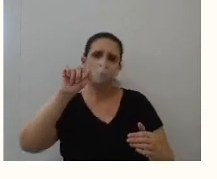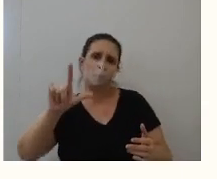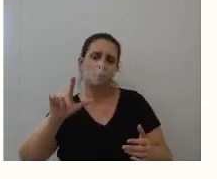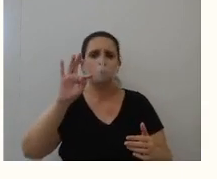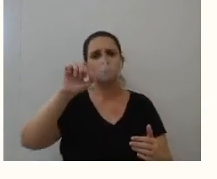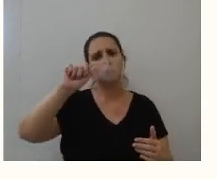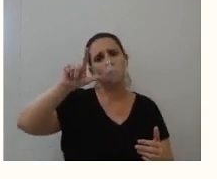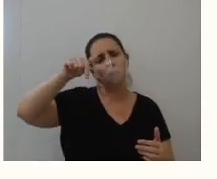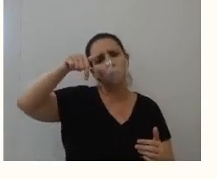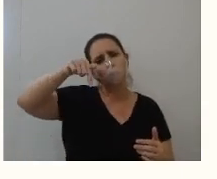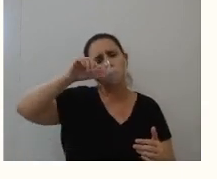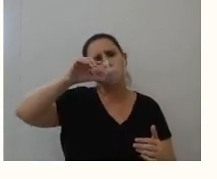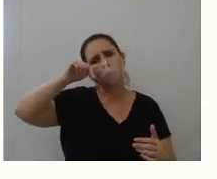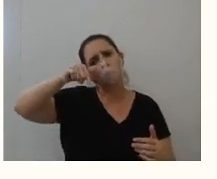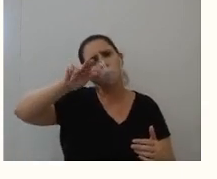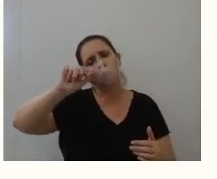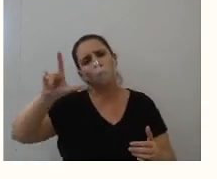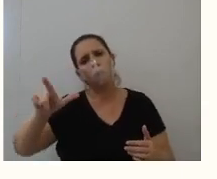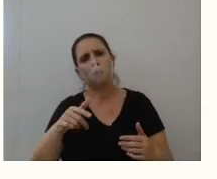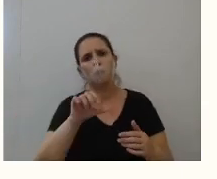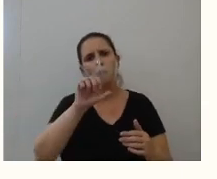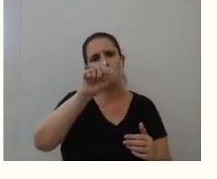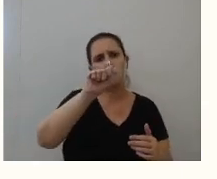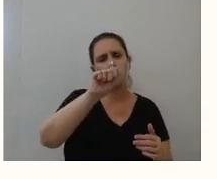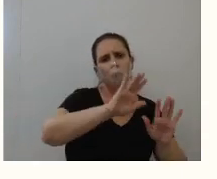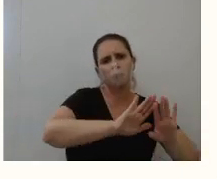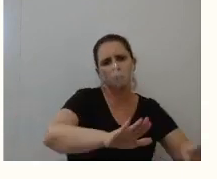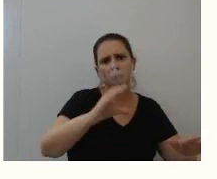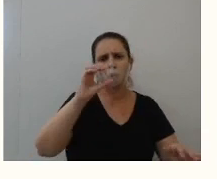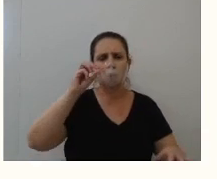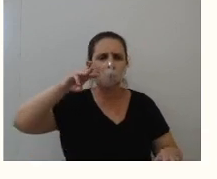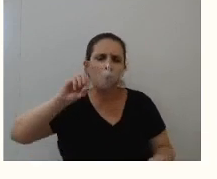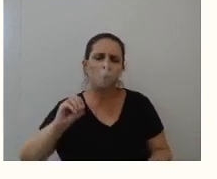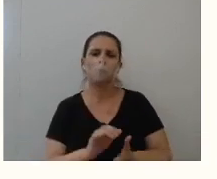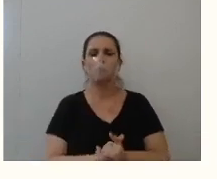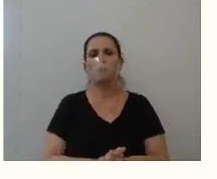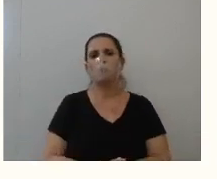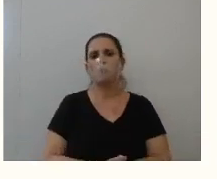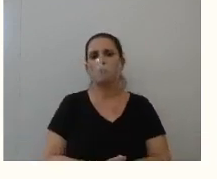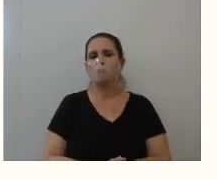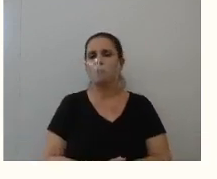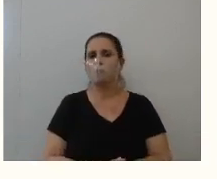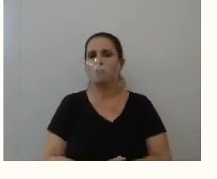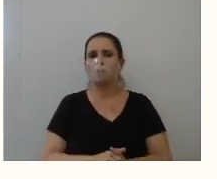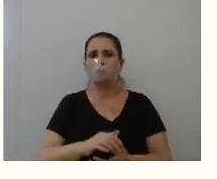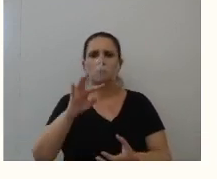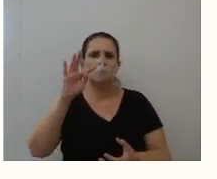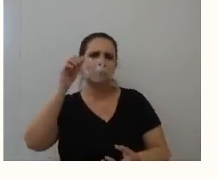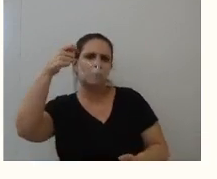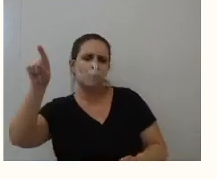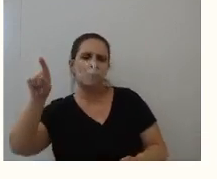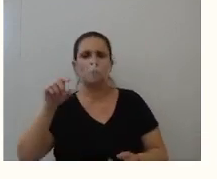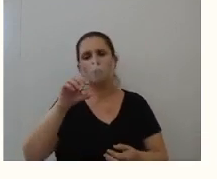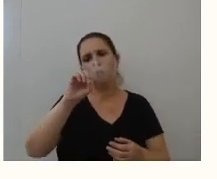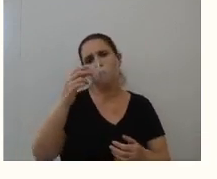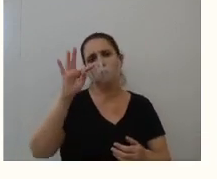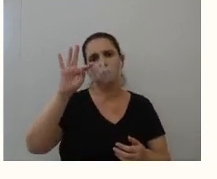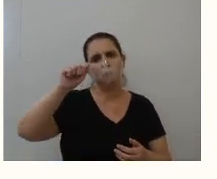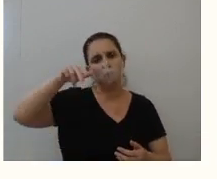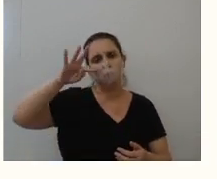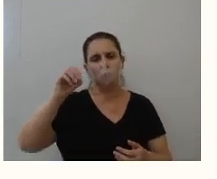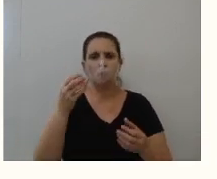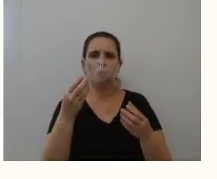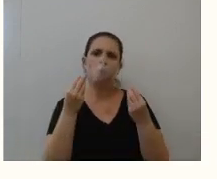tal qual, assim como, tal e qual. Olha lá, ó. Tão ou tanto,